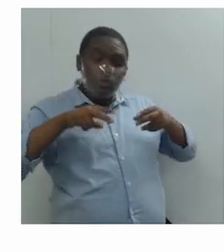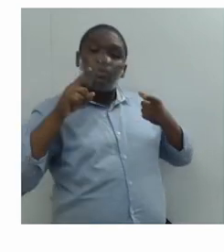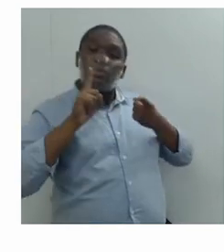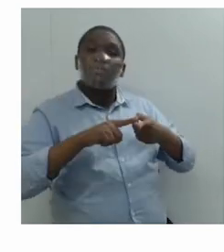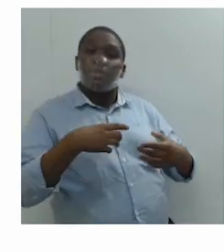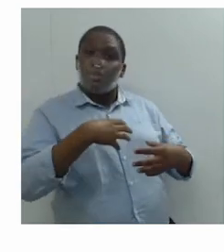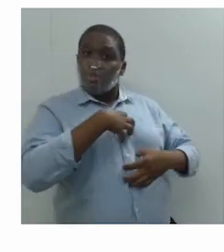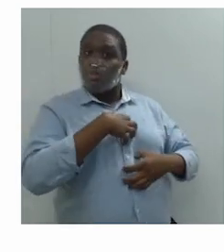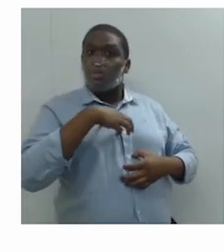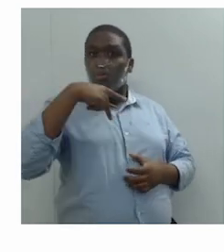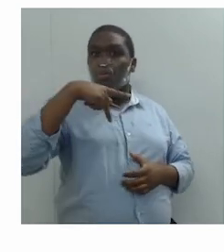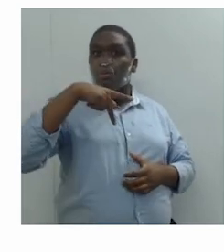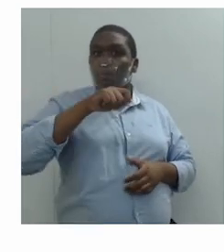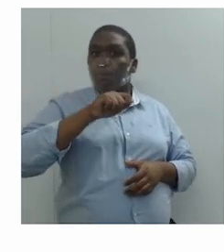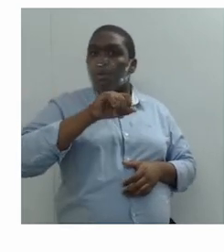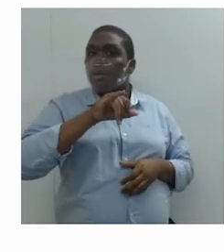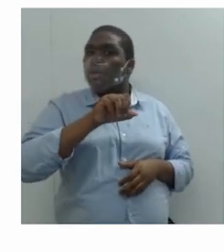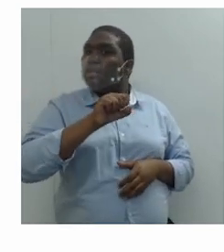sinto.